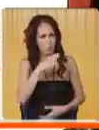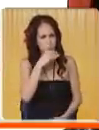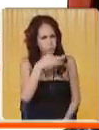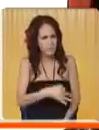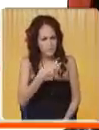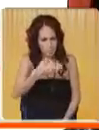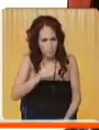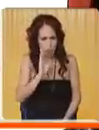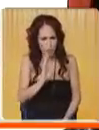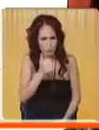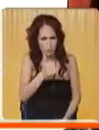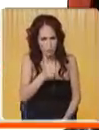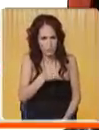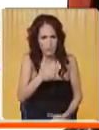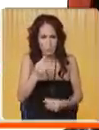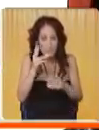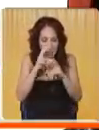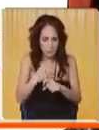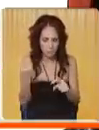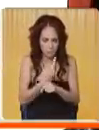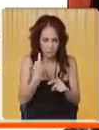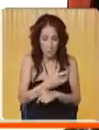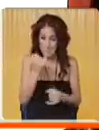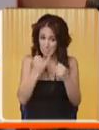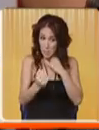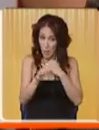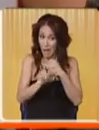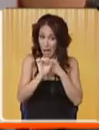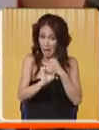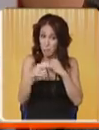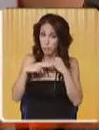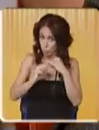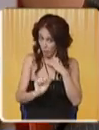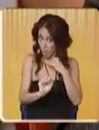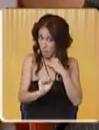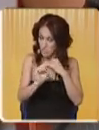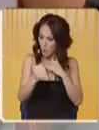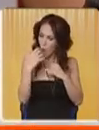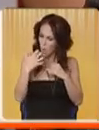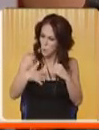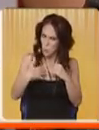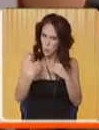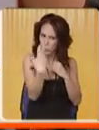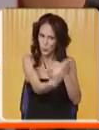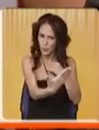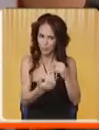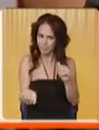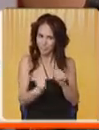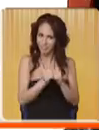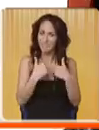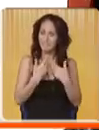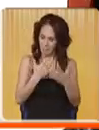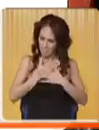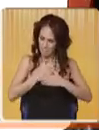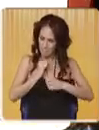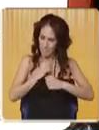polícia na Polícia Judiciária. Teve muitas investigações perigosas neste país. E eu orgulho-me de o ter dentro do meu rol